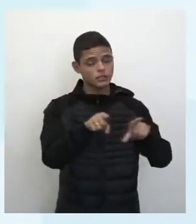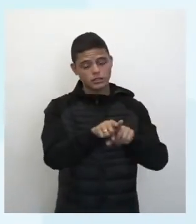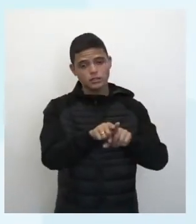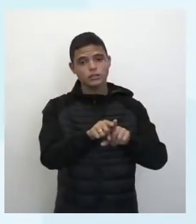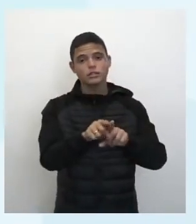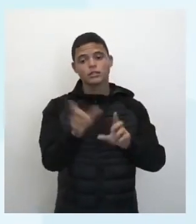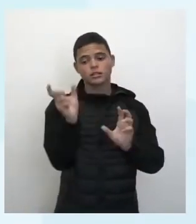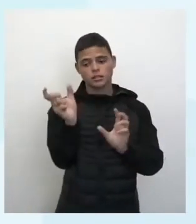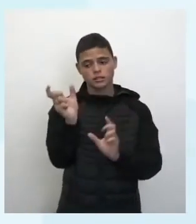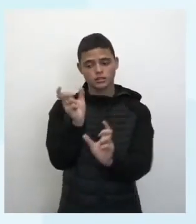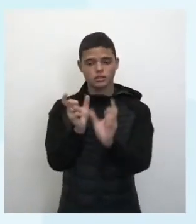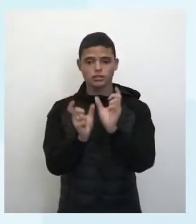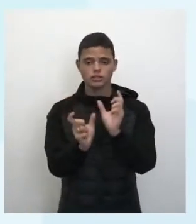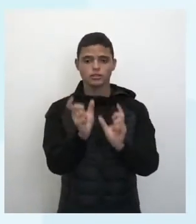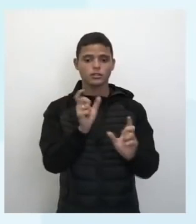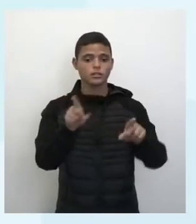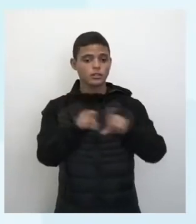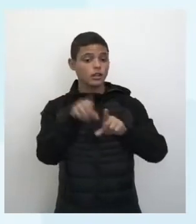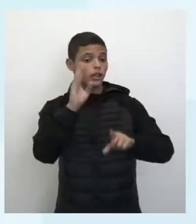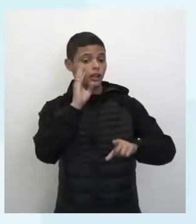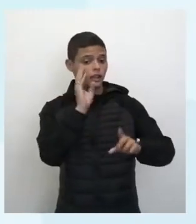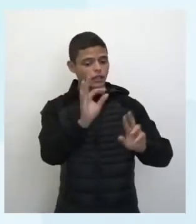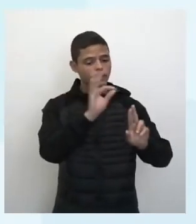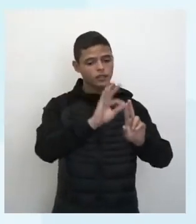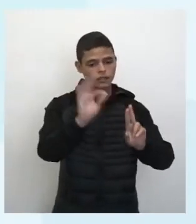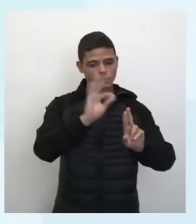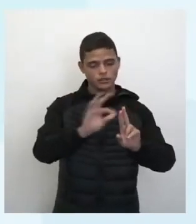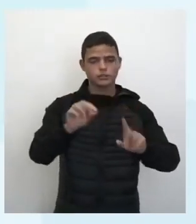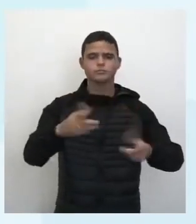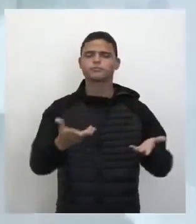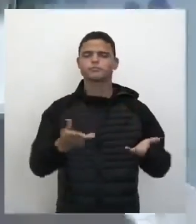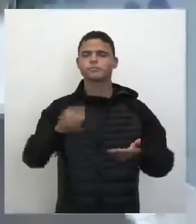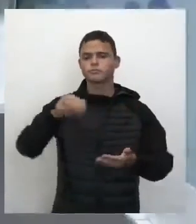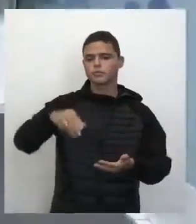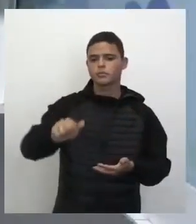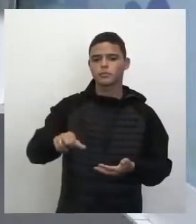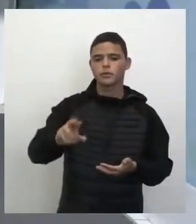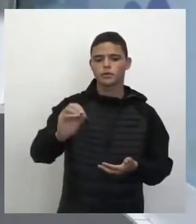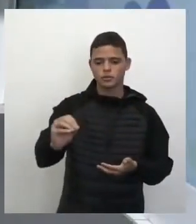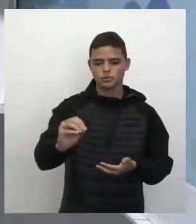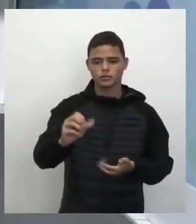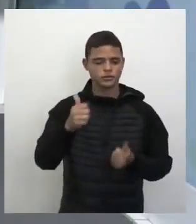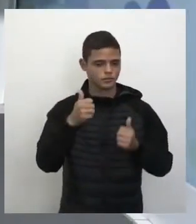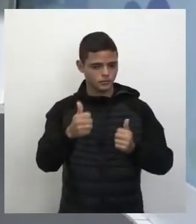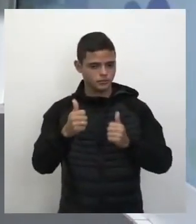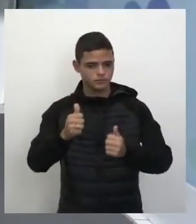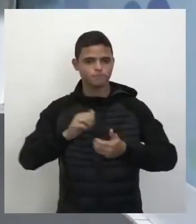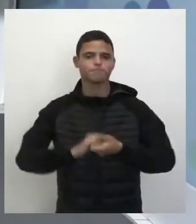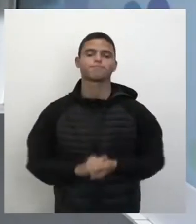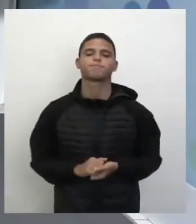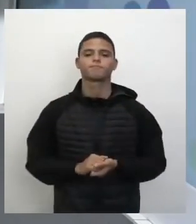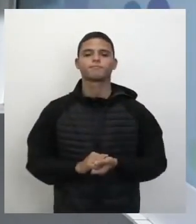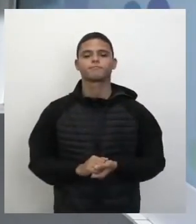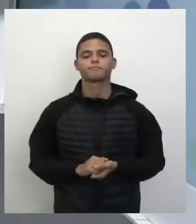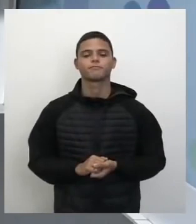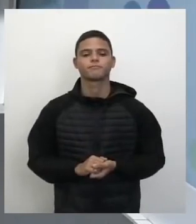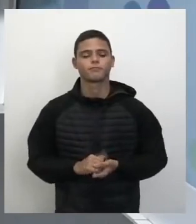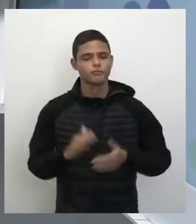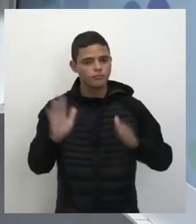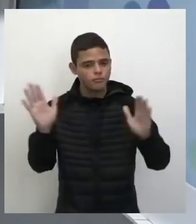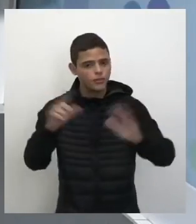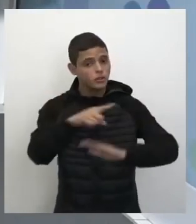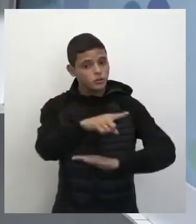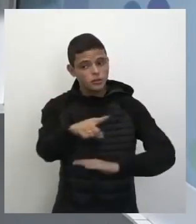nas citações indiretas. E aí, professor Mauro, tudo bem? Olá, professora Silene. Olá a todos